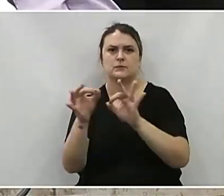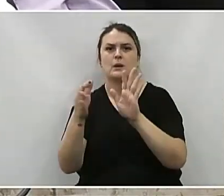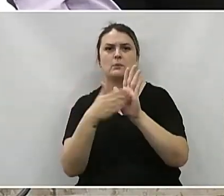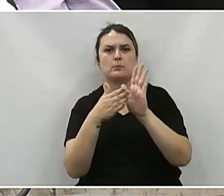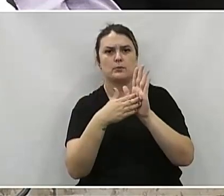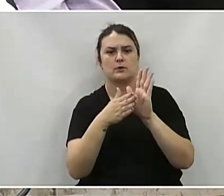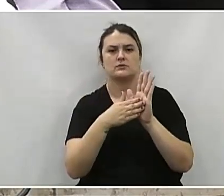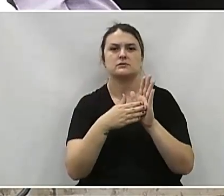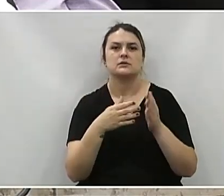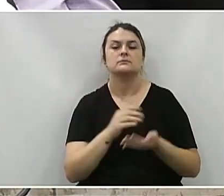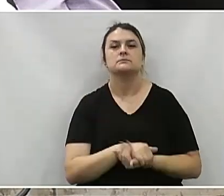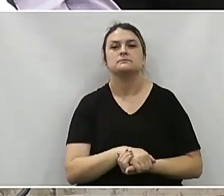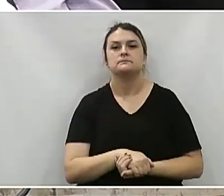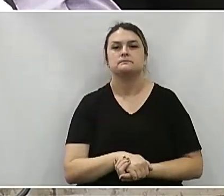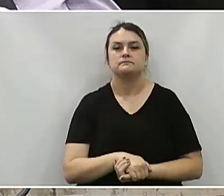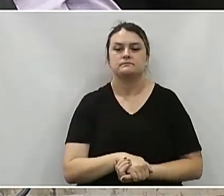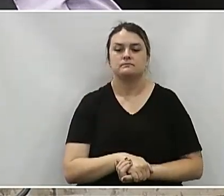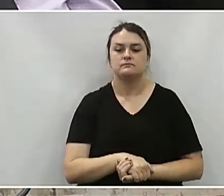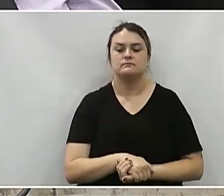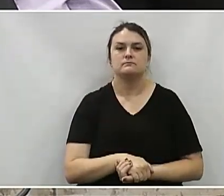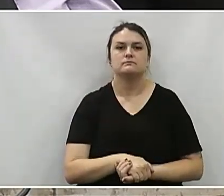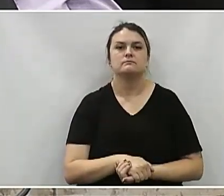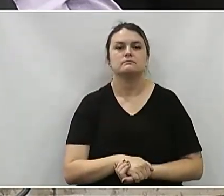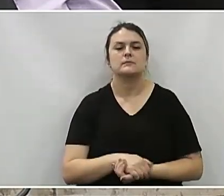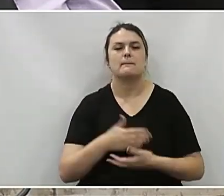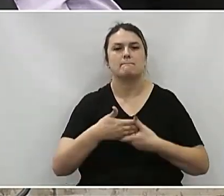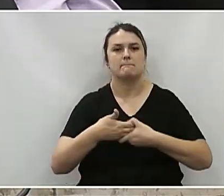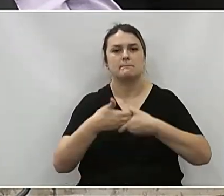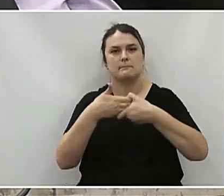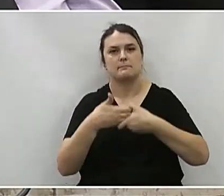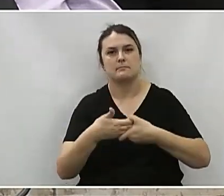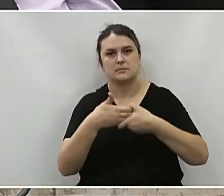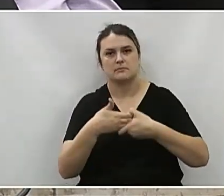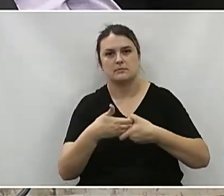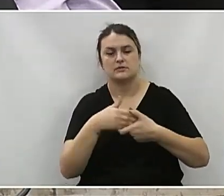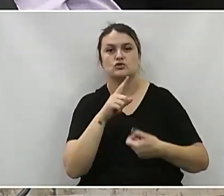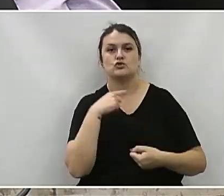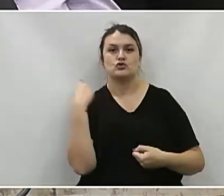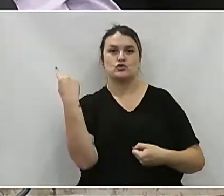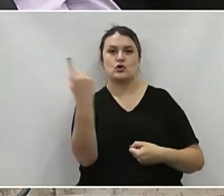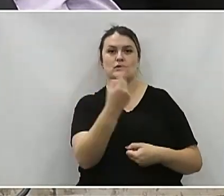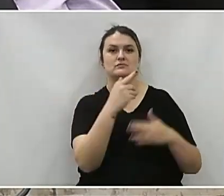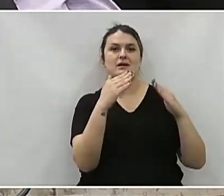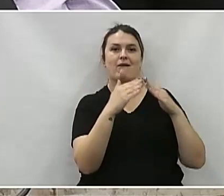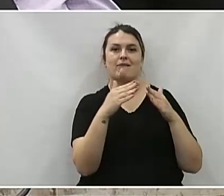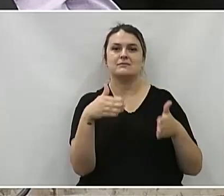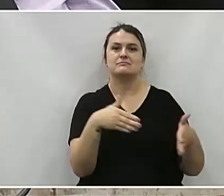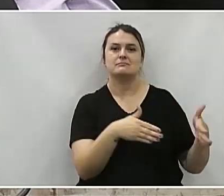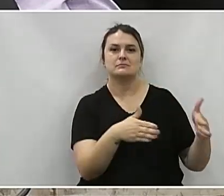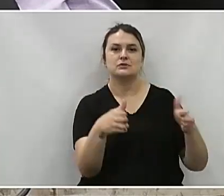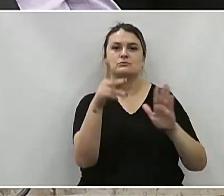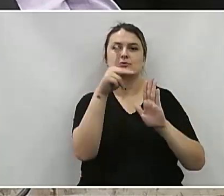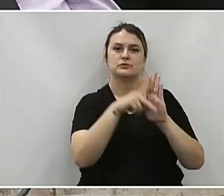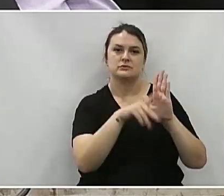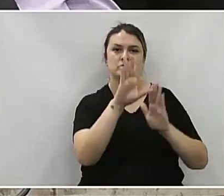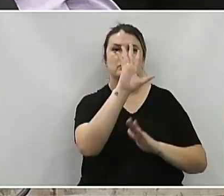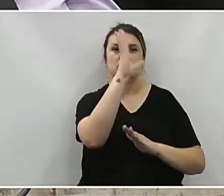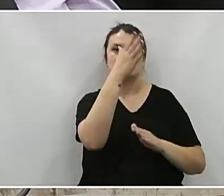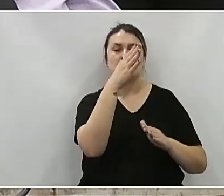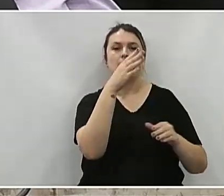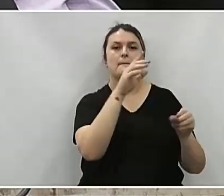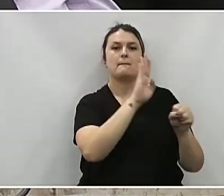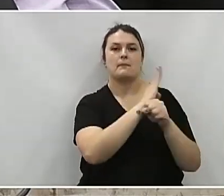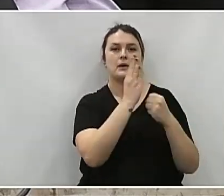campanhas de arrecadação quero parabenizar aqui a nossa casa do caminho um projeto que acontece no bairro